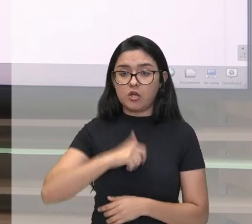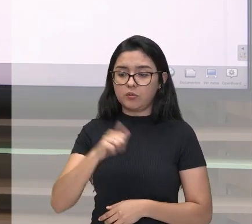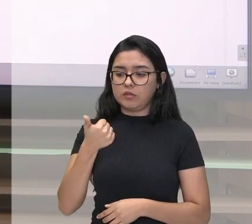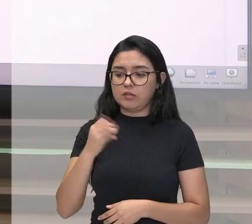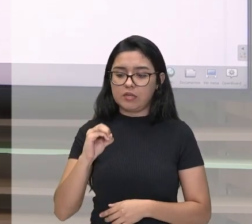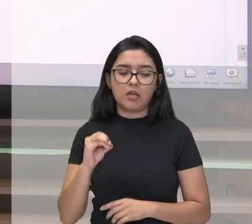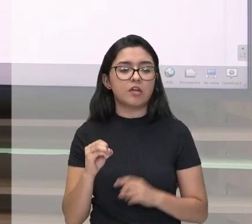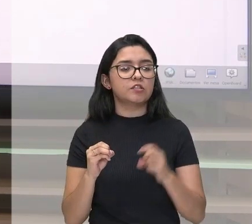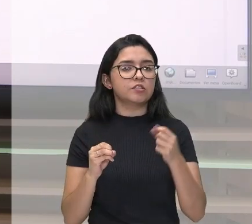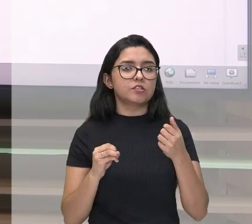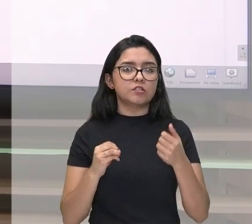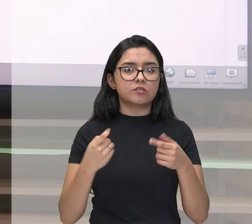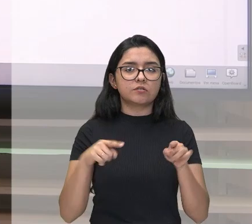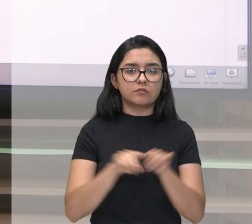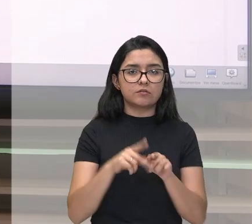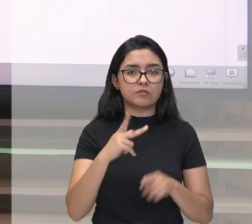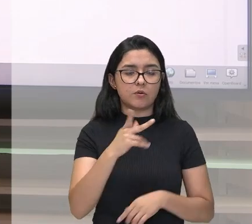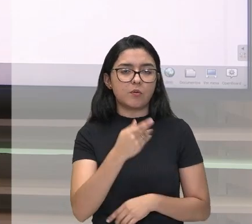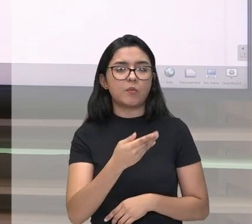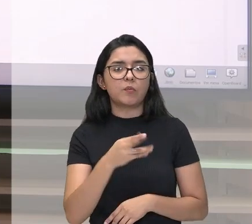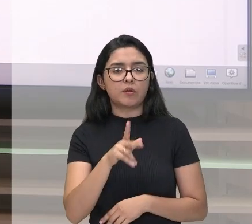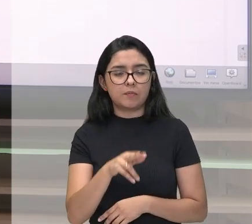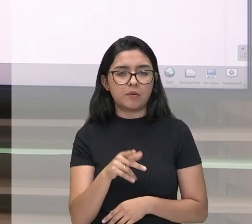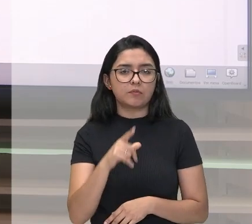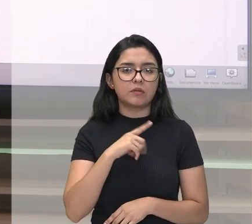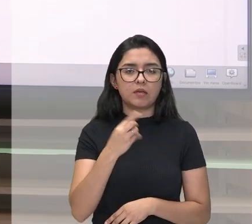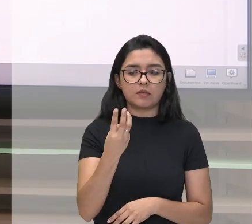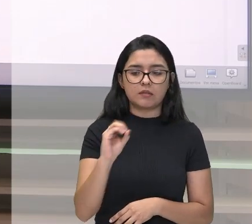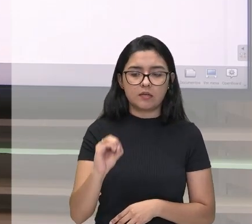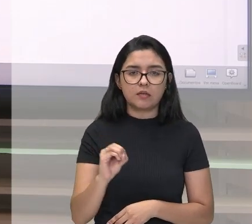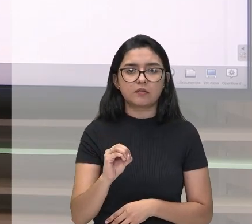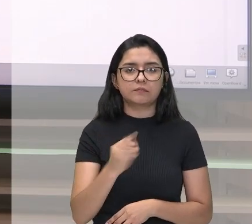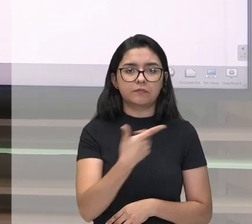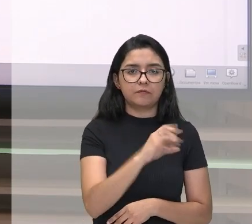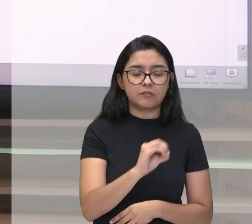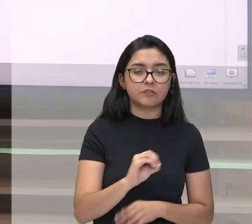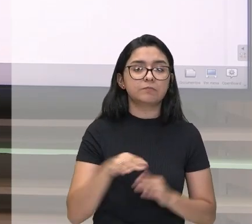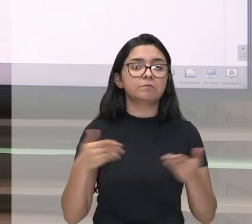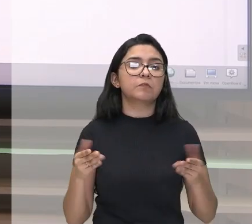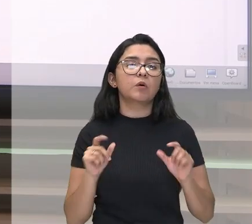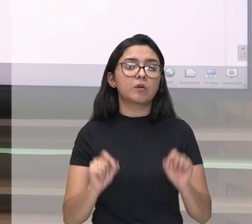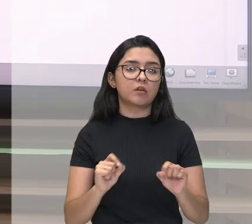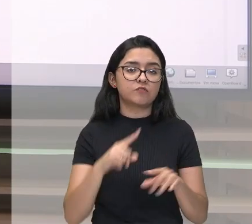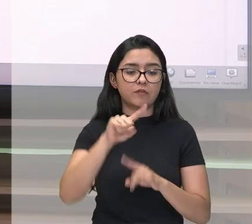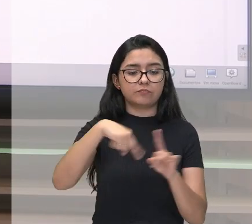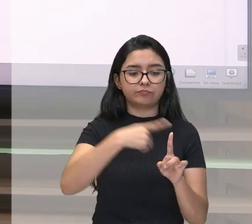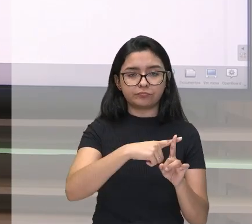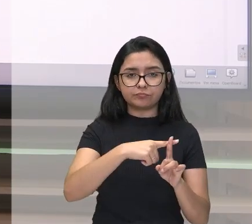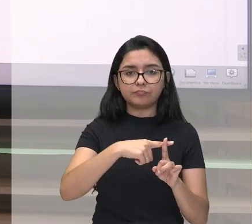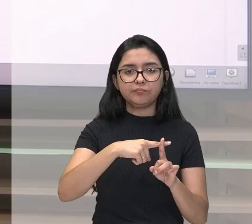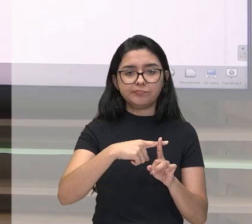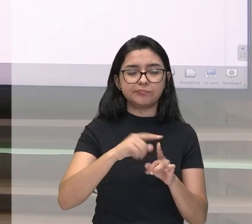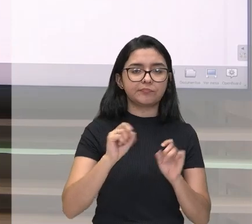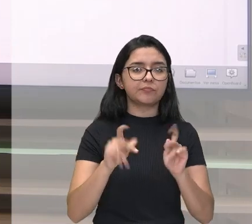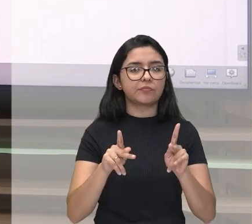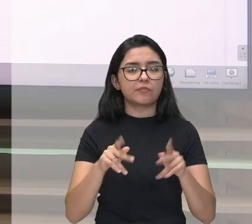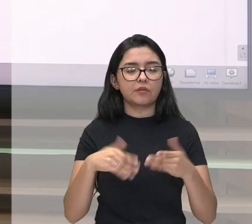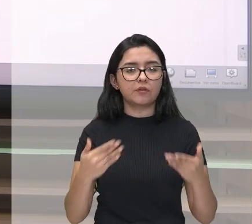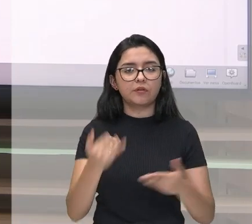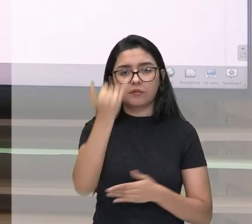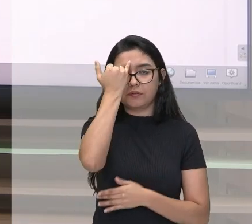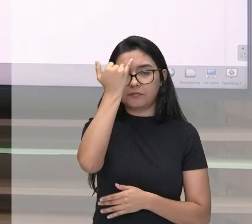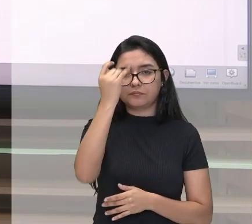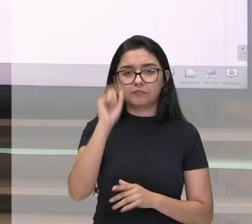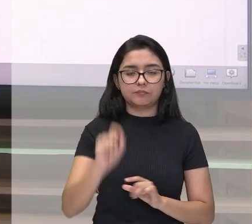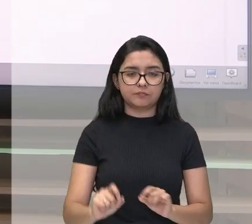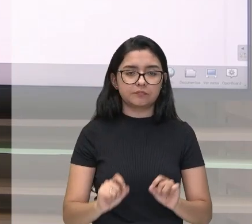tem 30. Quer saber quanto vocês têm no total? Claro, nós vamos fazer uma adição. Beleza? Então, é essa a ideia que